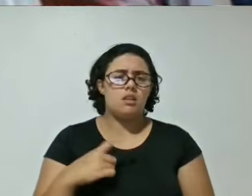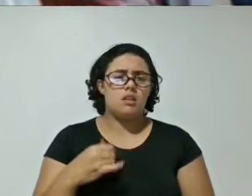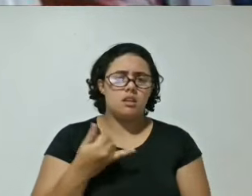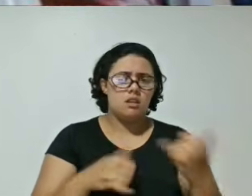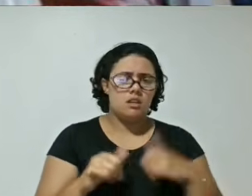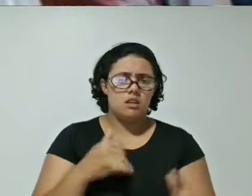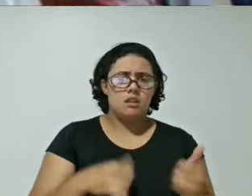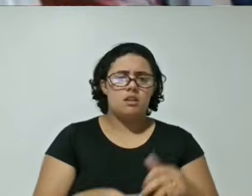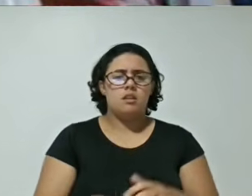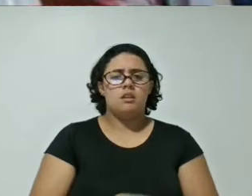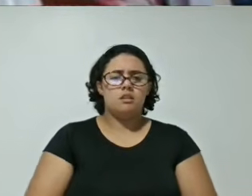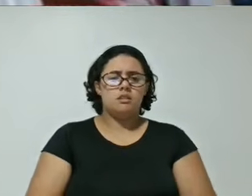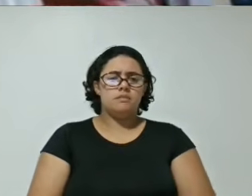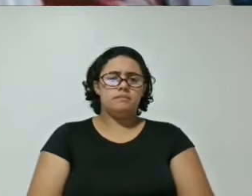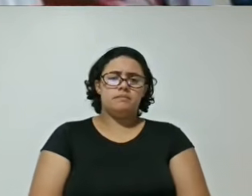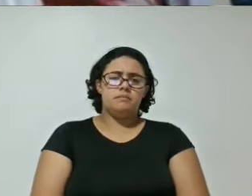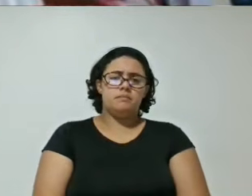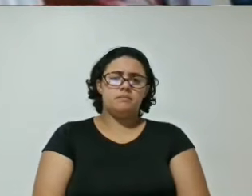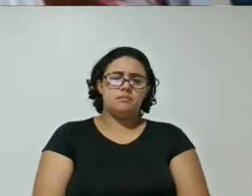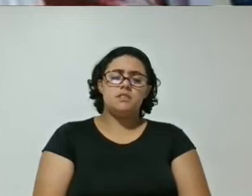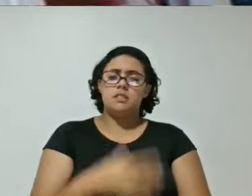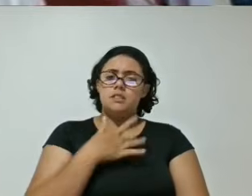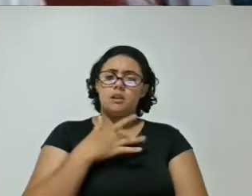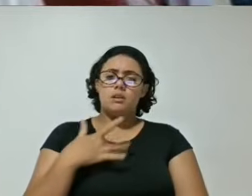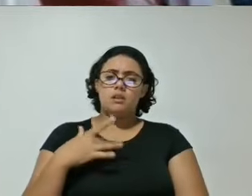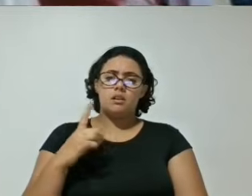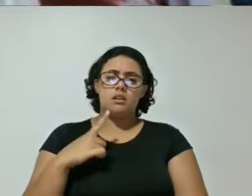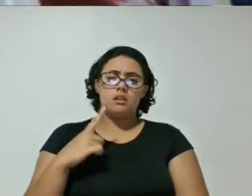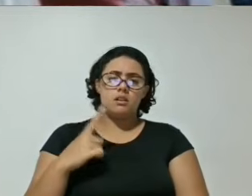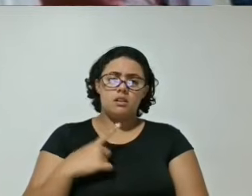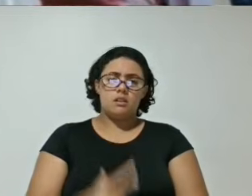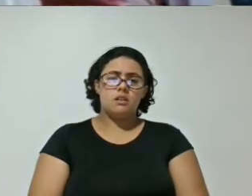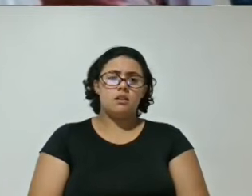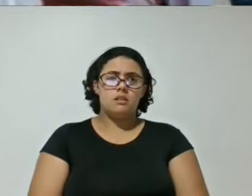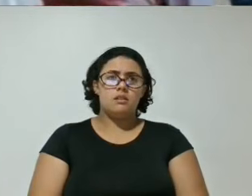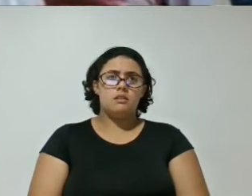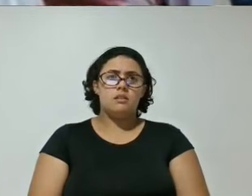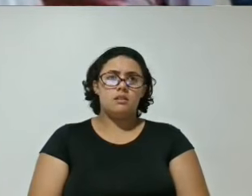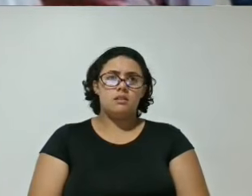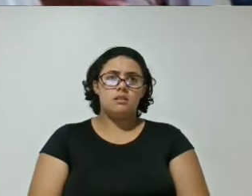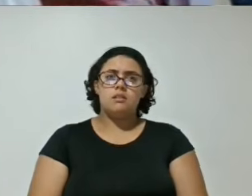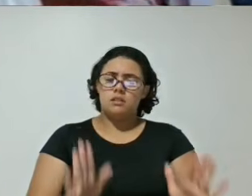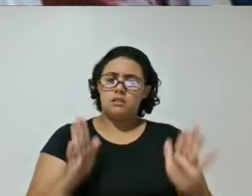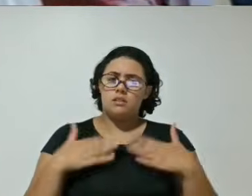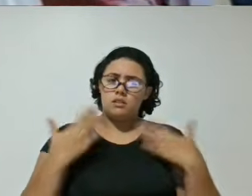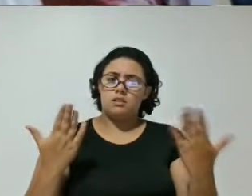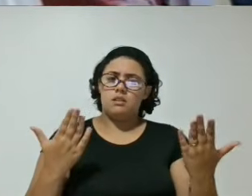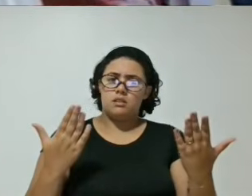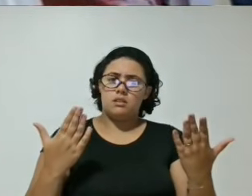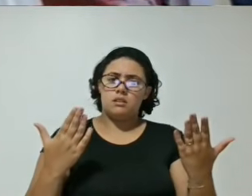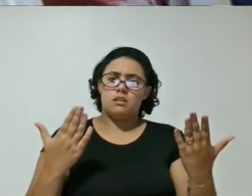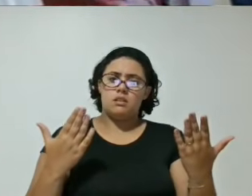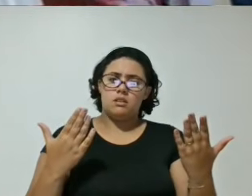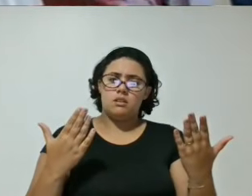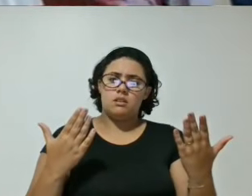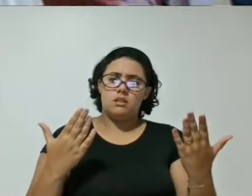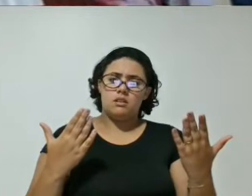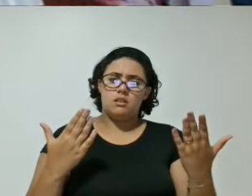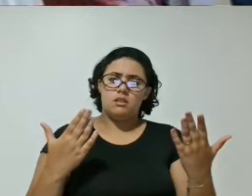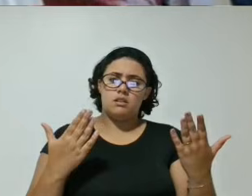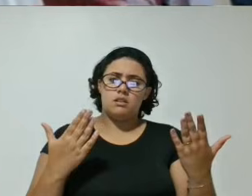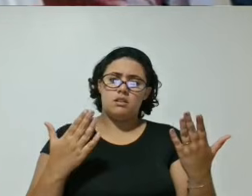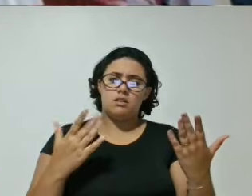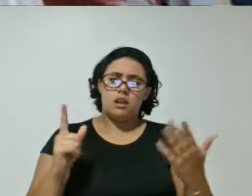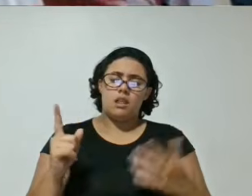todas, né, a sua saúde ali. De repente, a vivacidade também. De repente, ela tem um mal